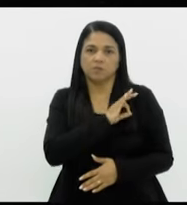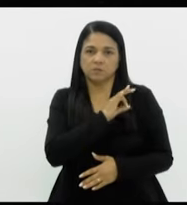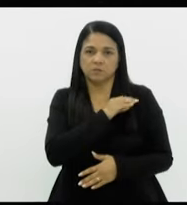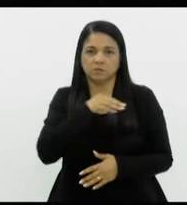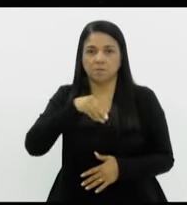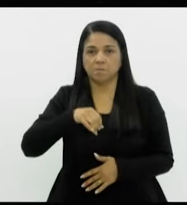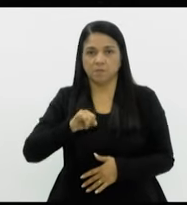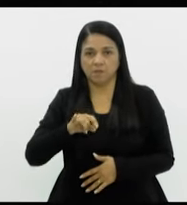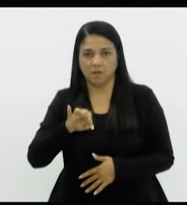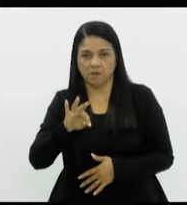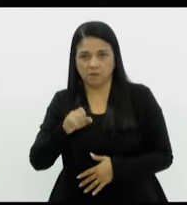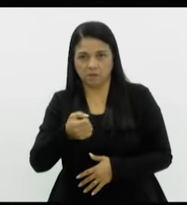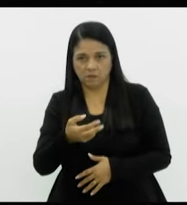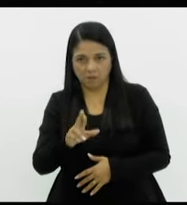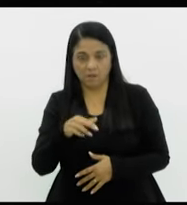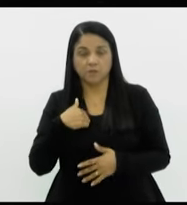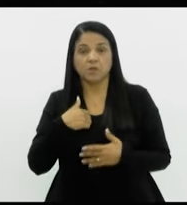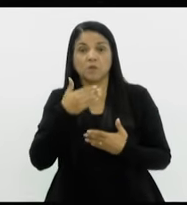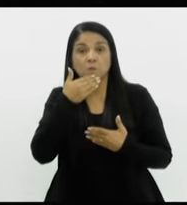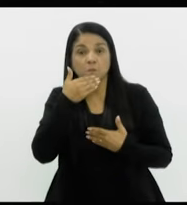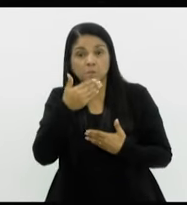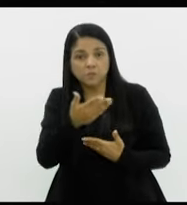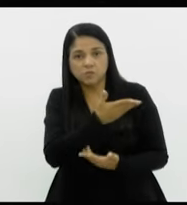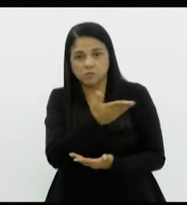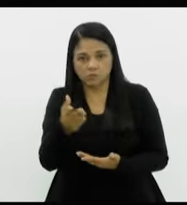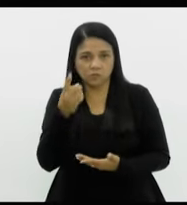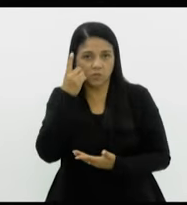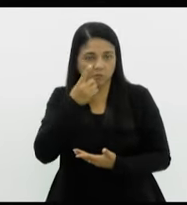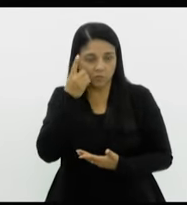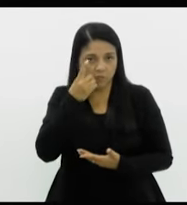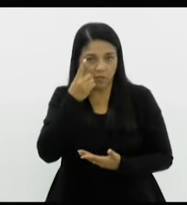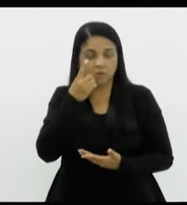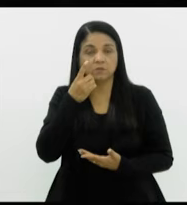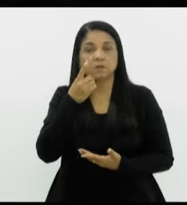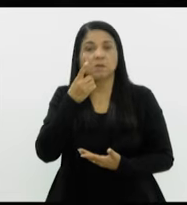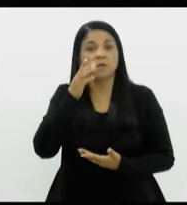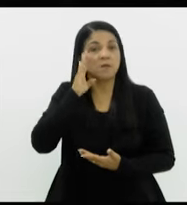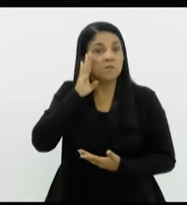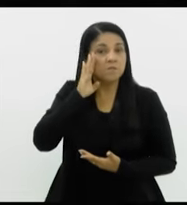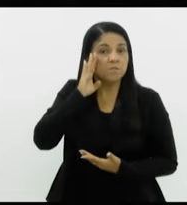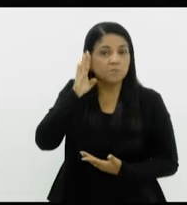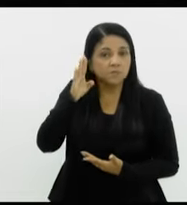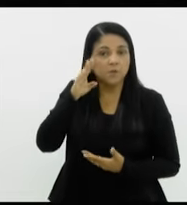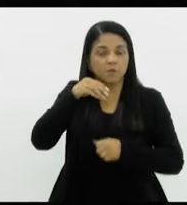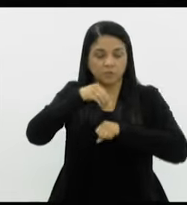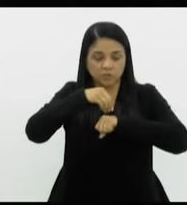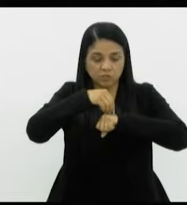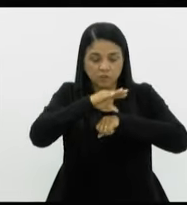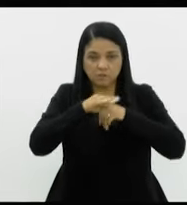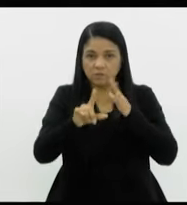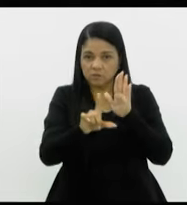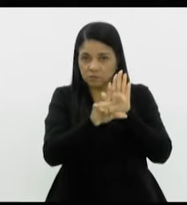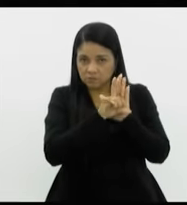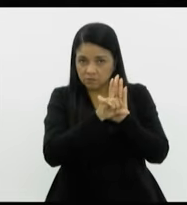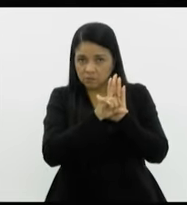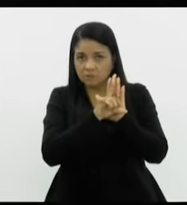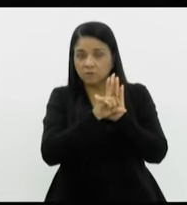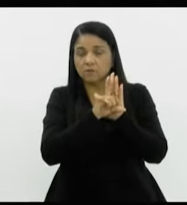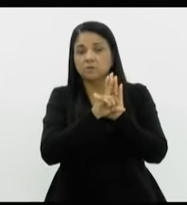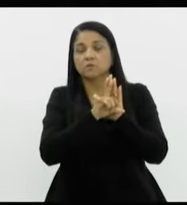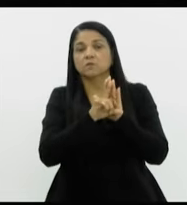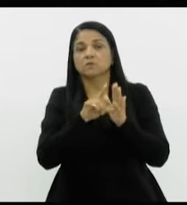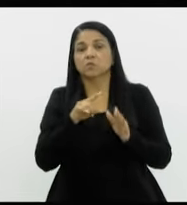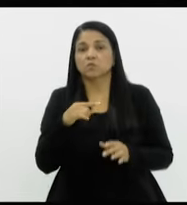quero clamar aqui aos nobres colegas, e principalmente por ser uma indicação legislativa, que o